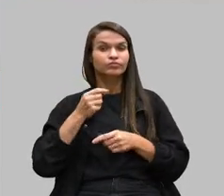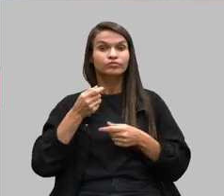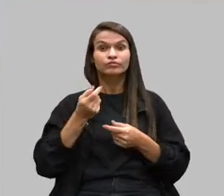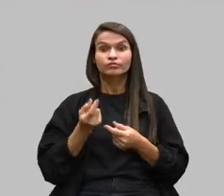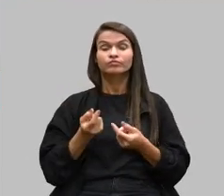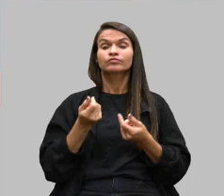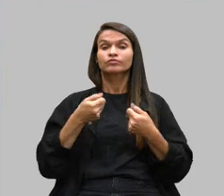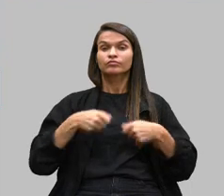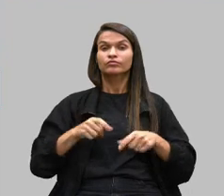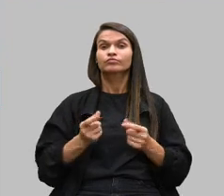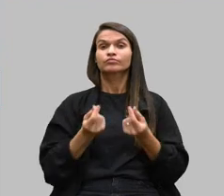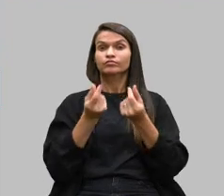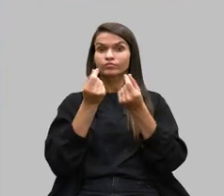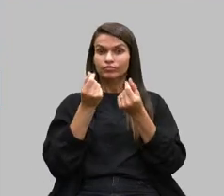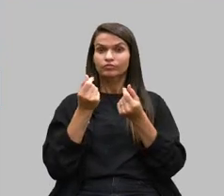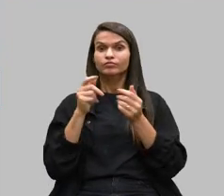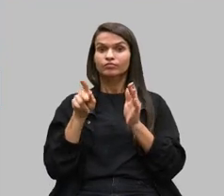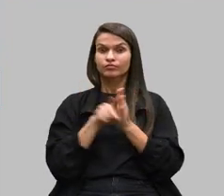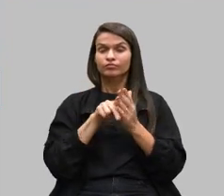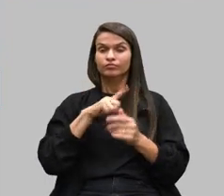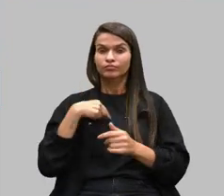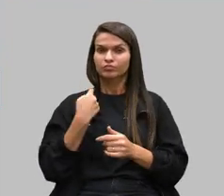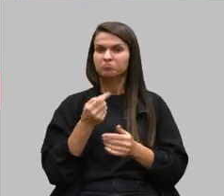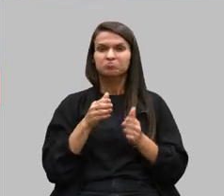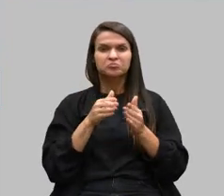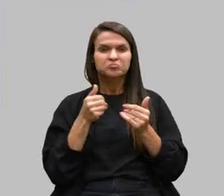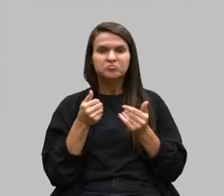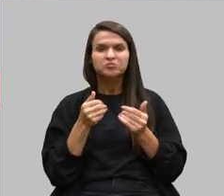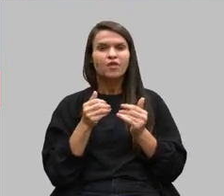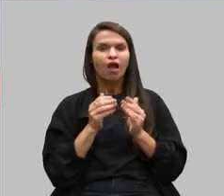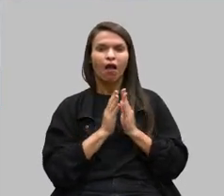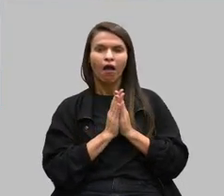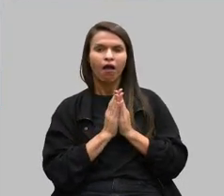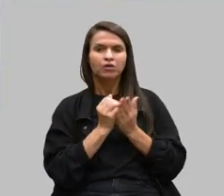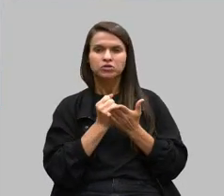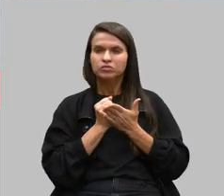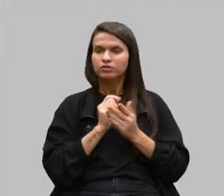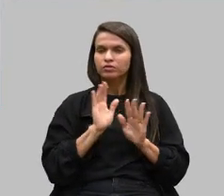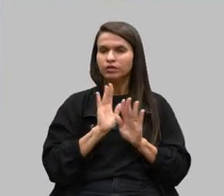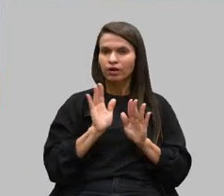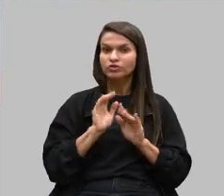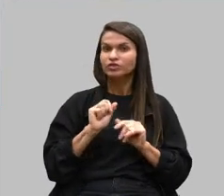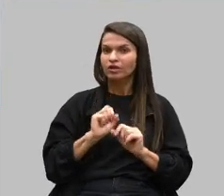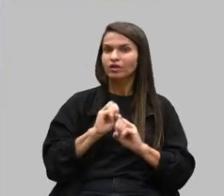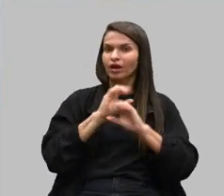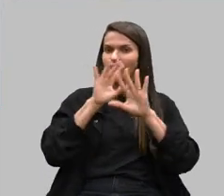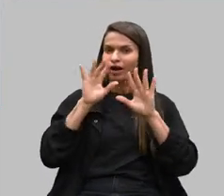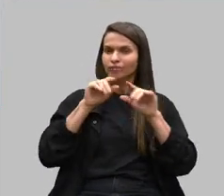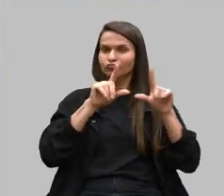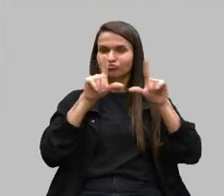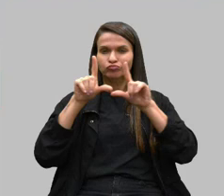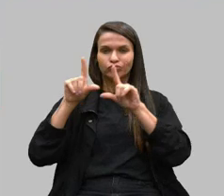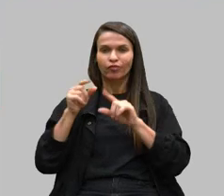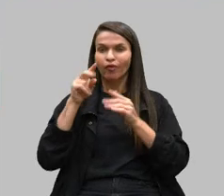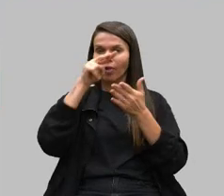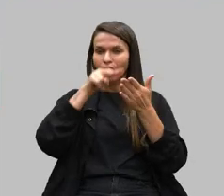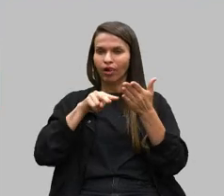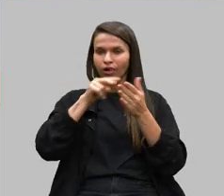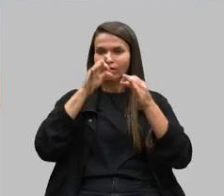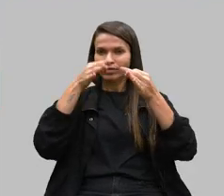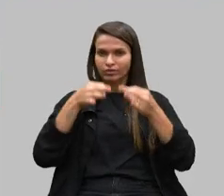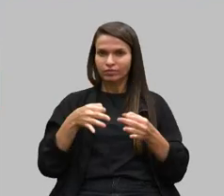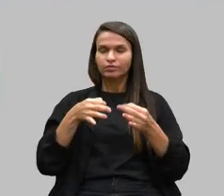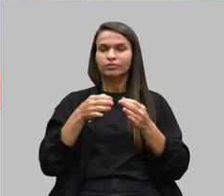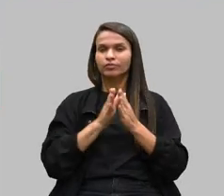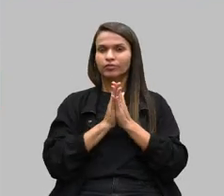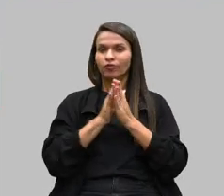nós não estamos pedindo favor nenhum a nossa malha é a maior tá muito claro ali naqueles quadros Vamos ler lá direitinho você lá faz favor